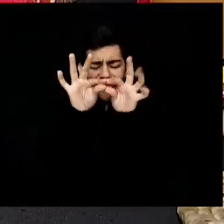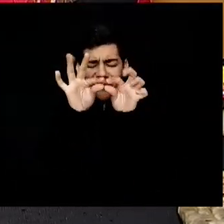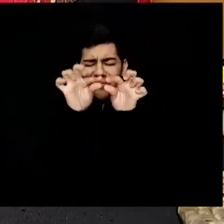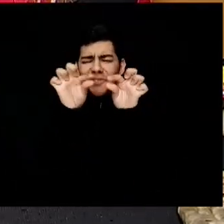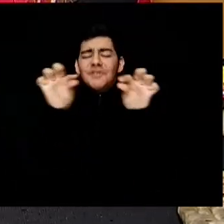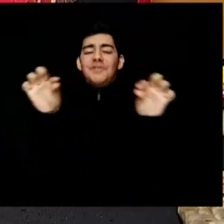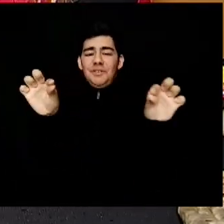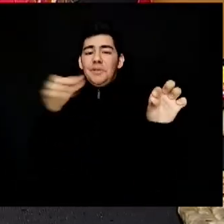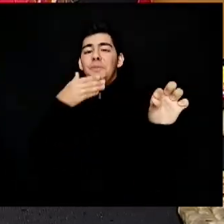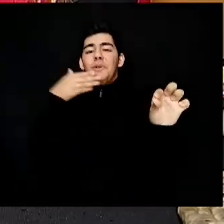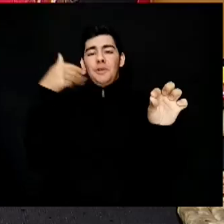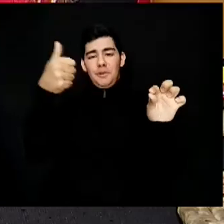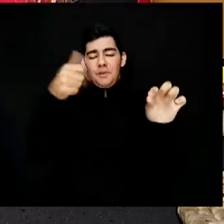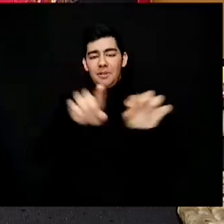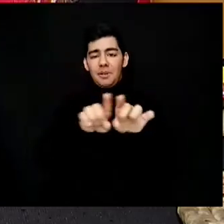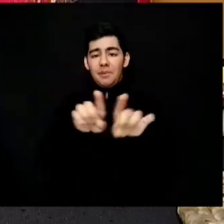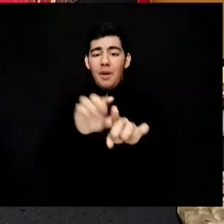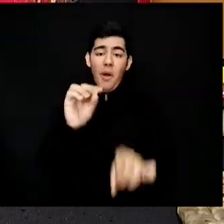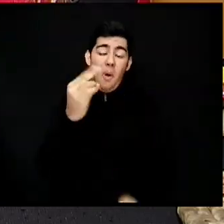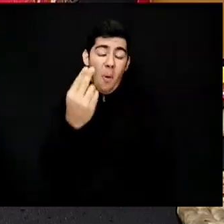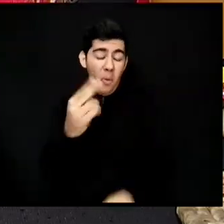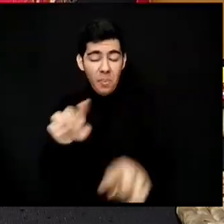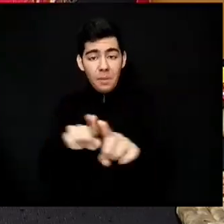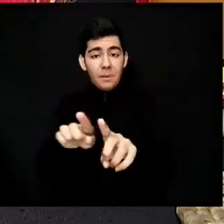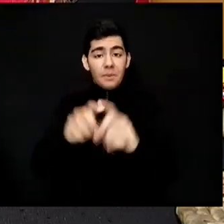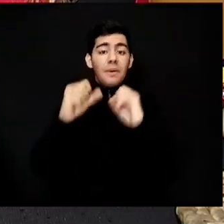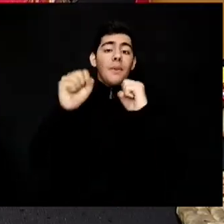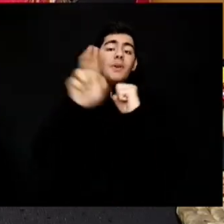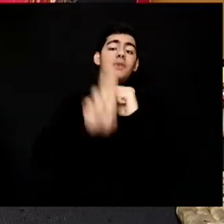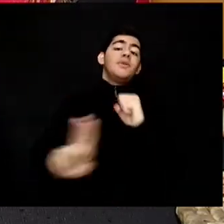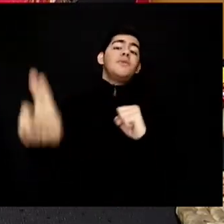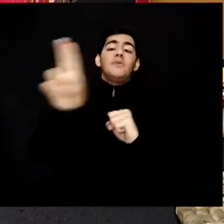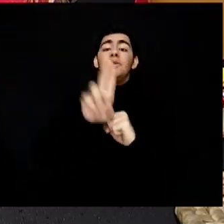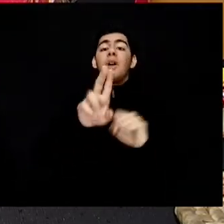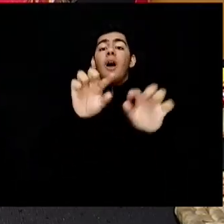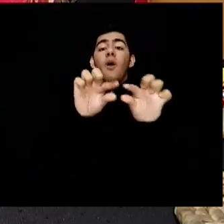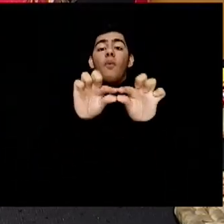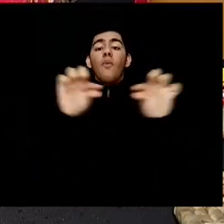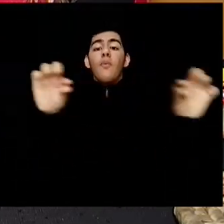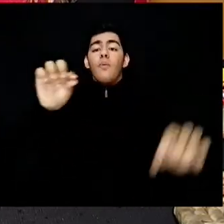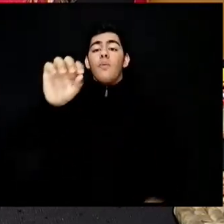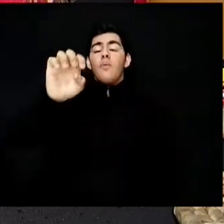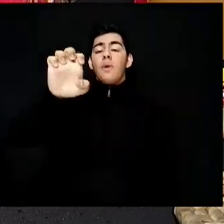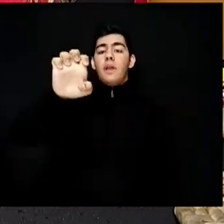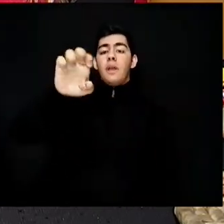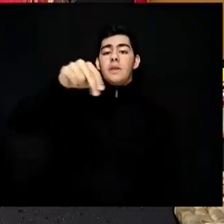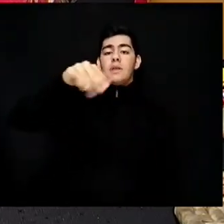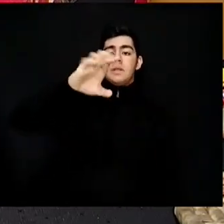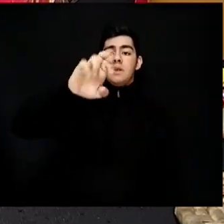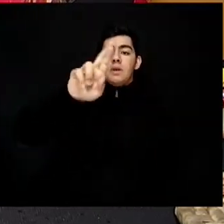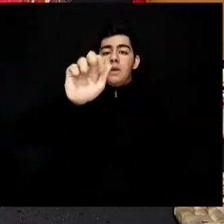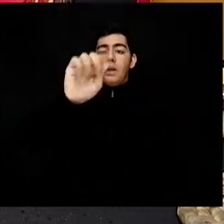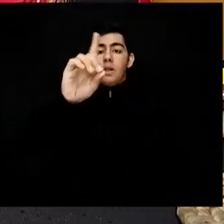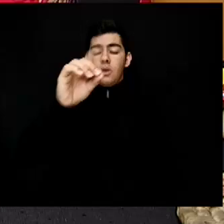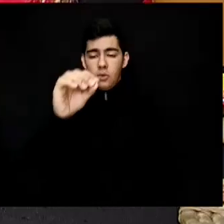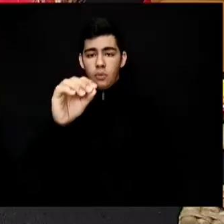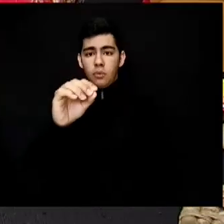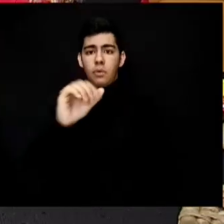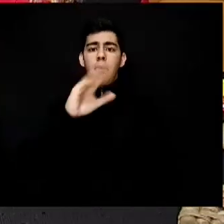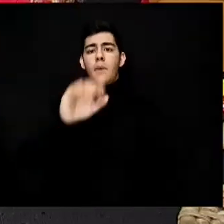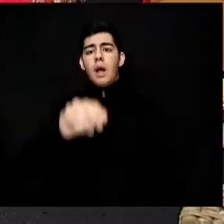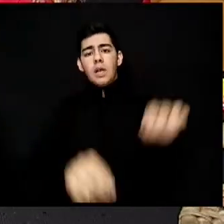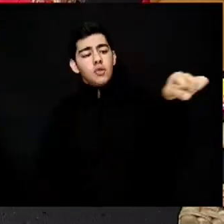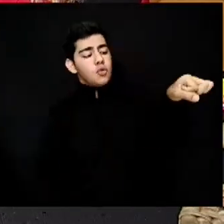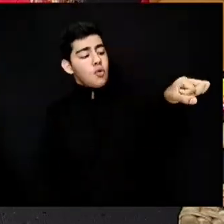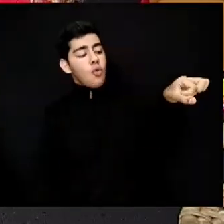Ou podemos utilizar o fio encerado, que ele é um pouquinho mais espesso e ele tem um brilho. E aí